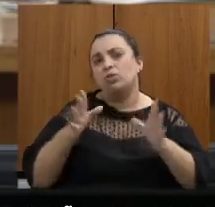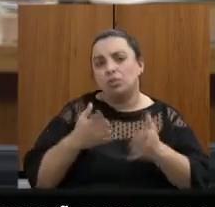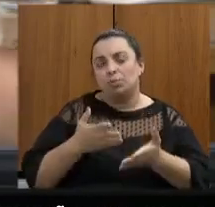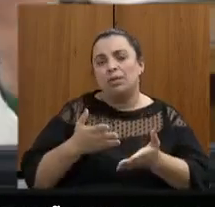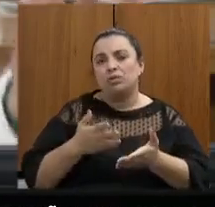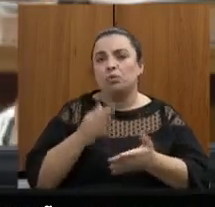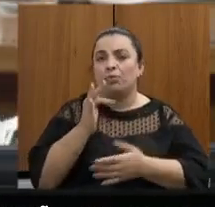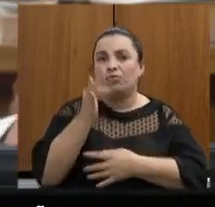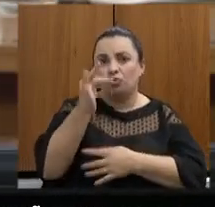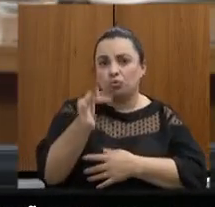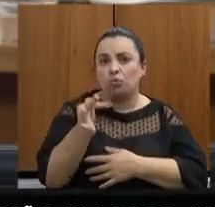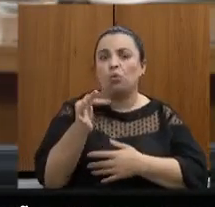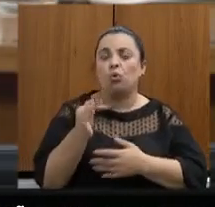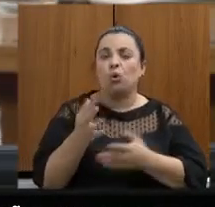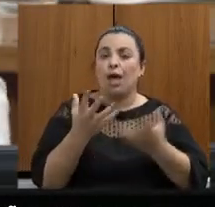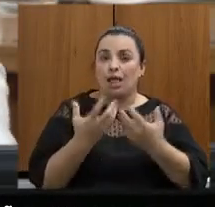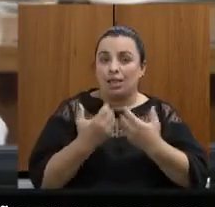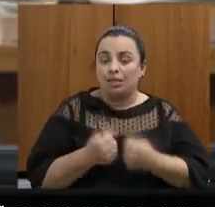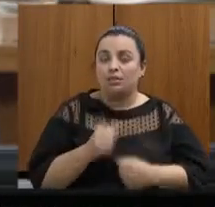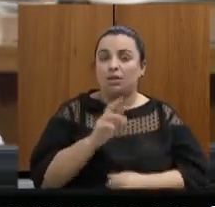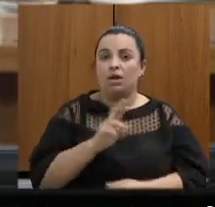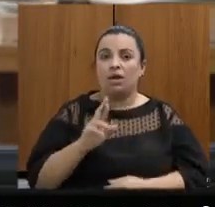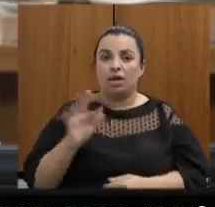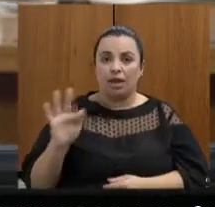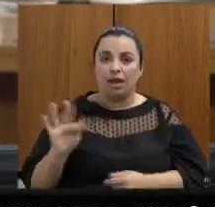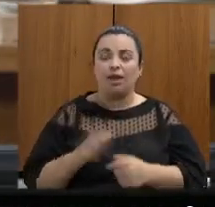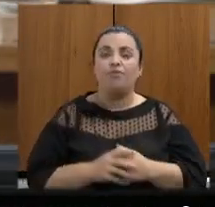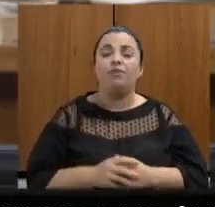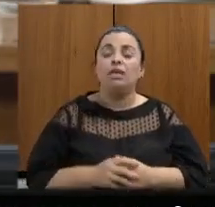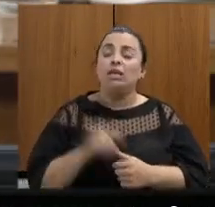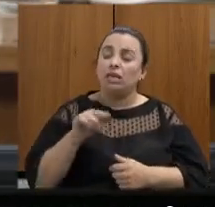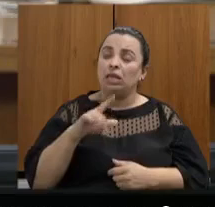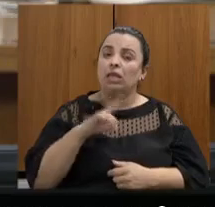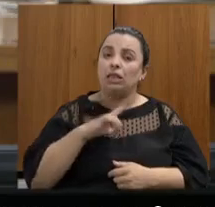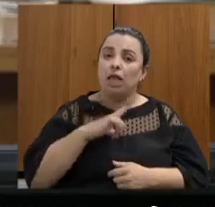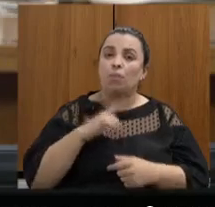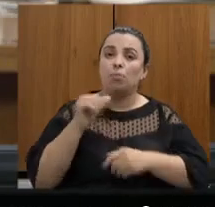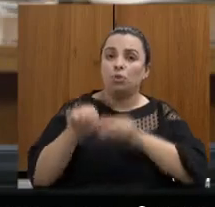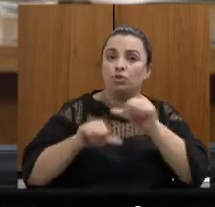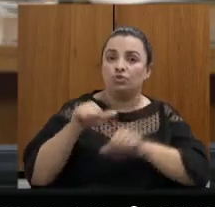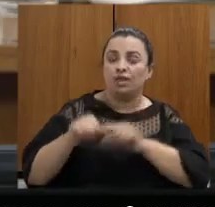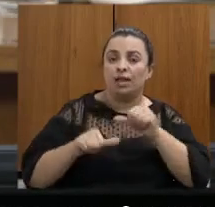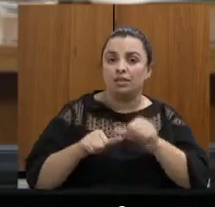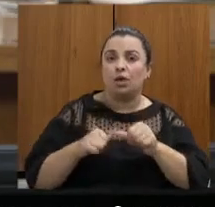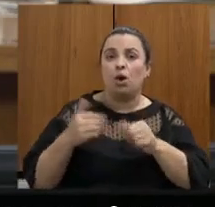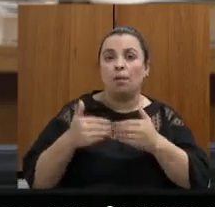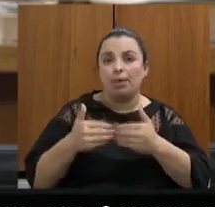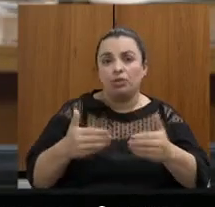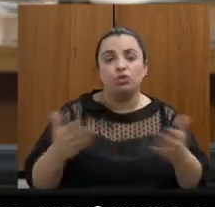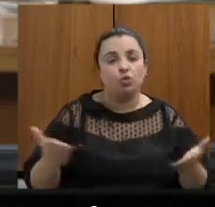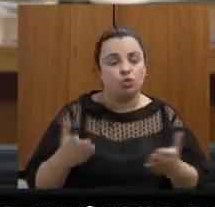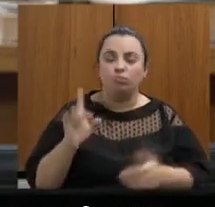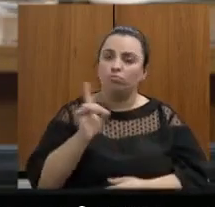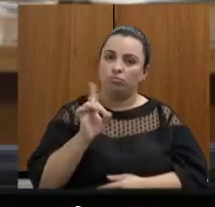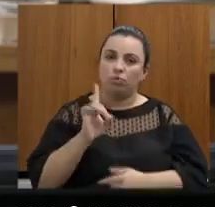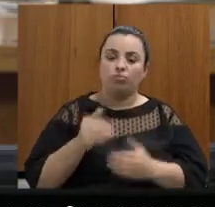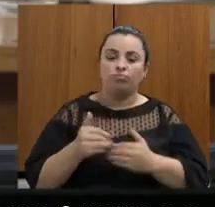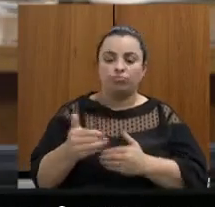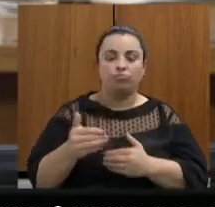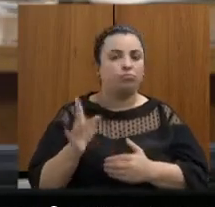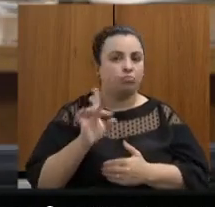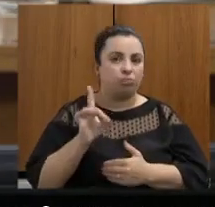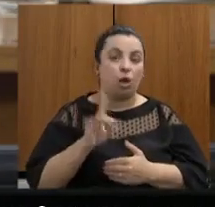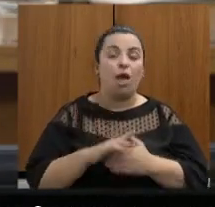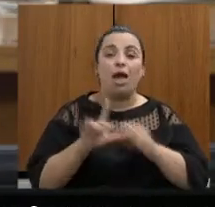futura e eventual adesão ao regime de apuração fiscal se eles não terão qualquer modificação deles a partir de hoje não não tem a a